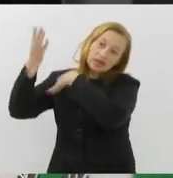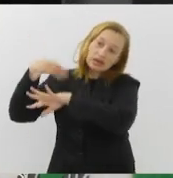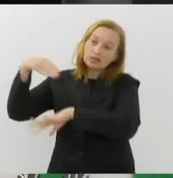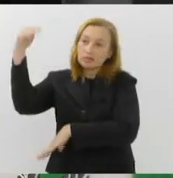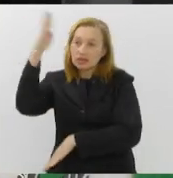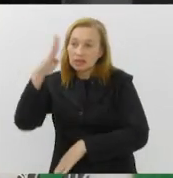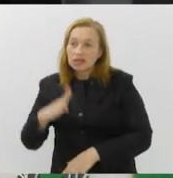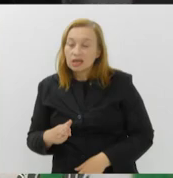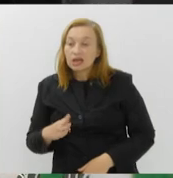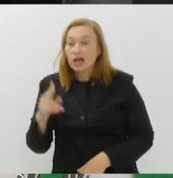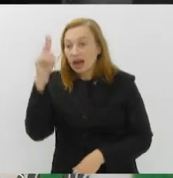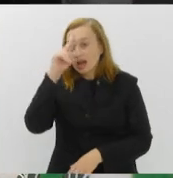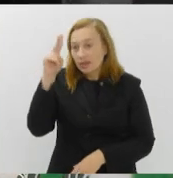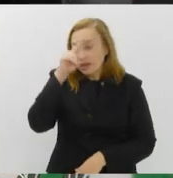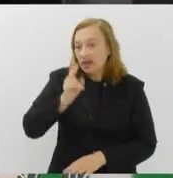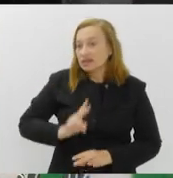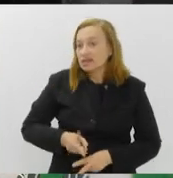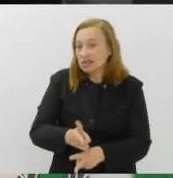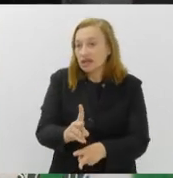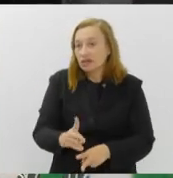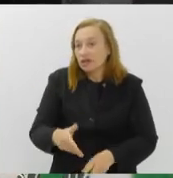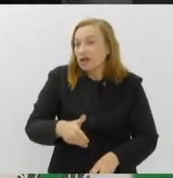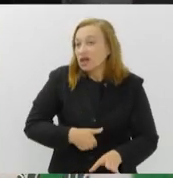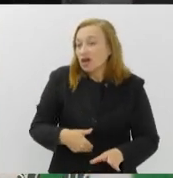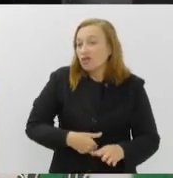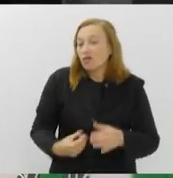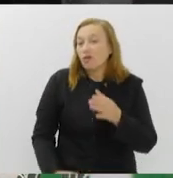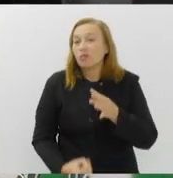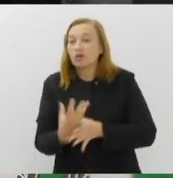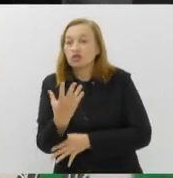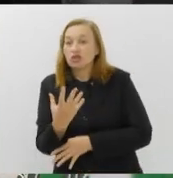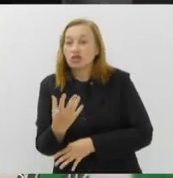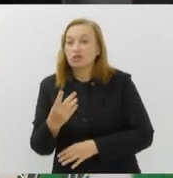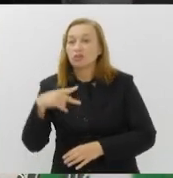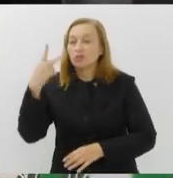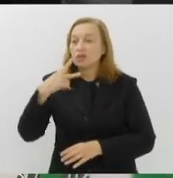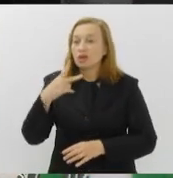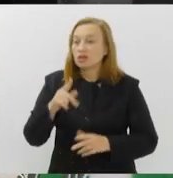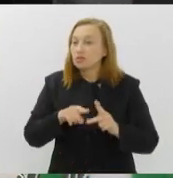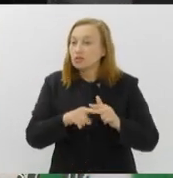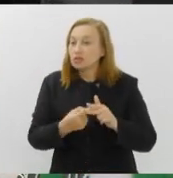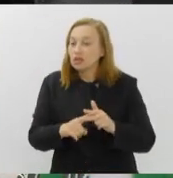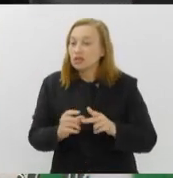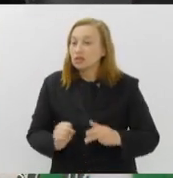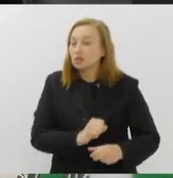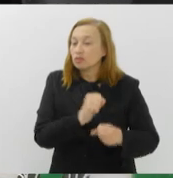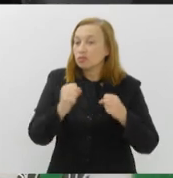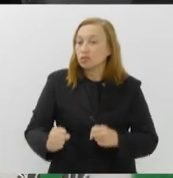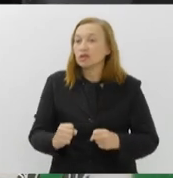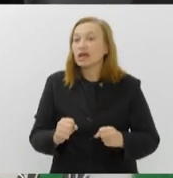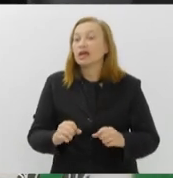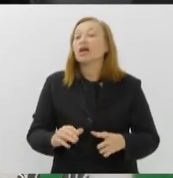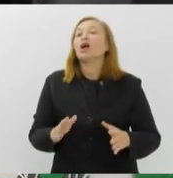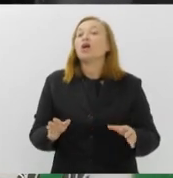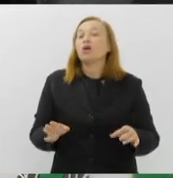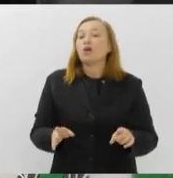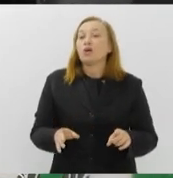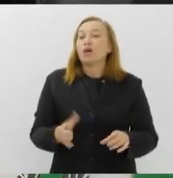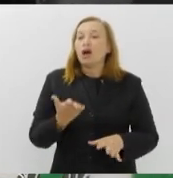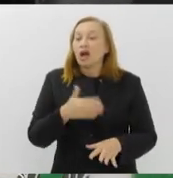lembrar que a fome é um projeto político de manutenção do poder e que, portanto, a fome também ela